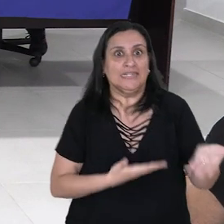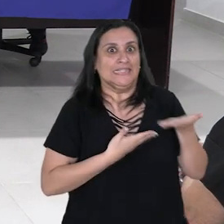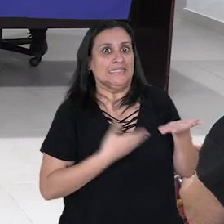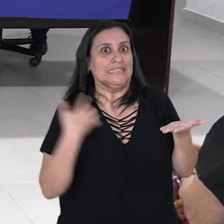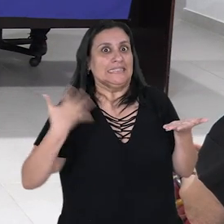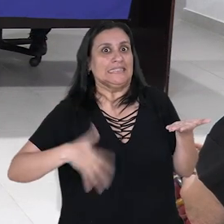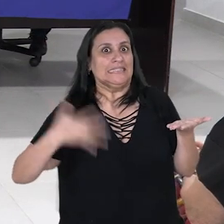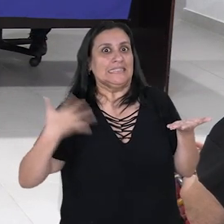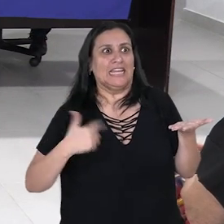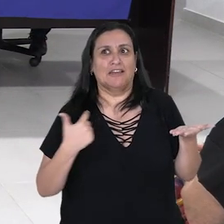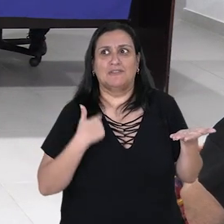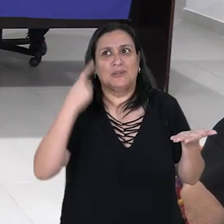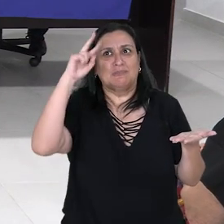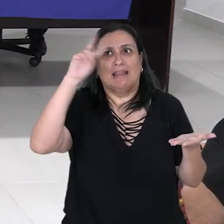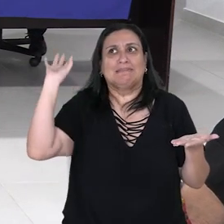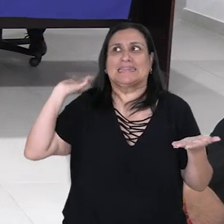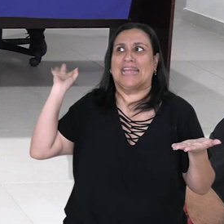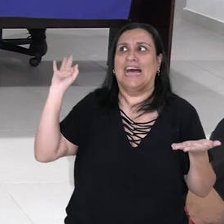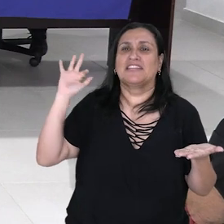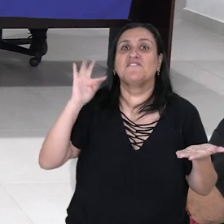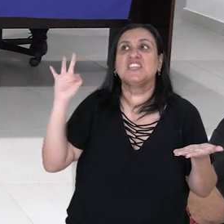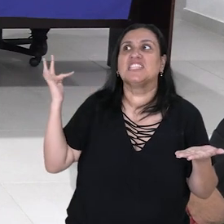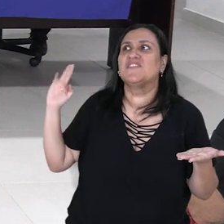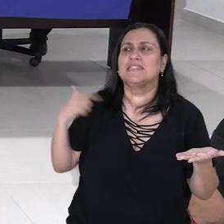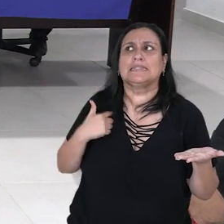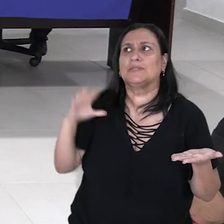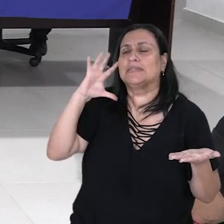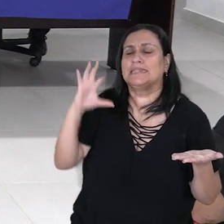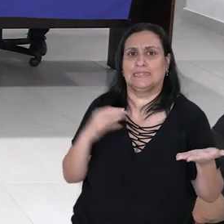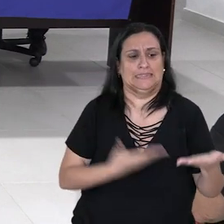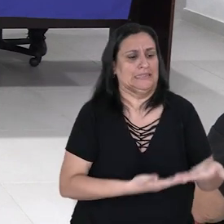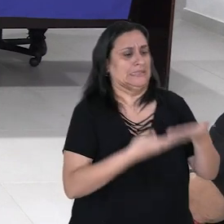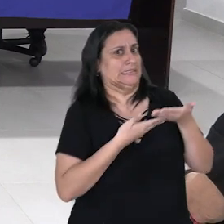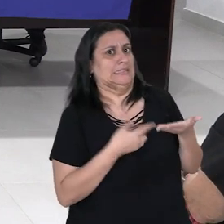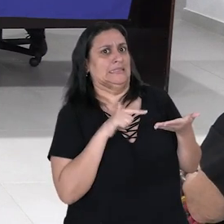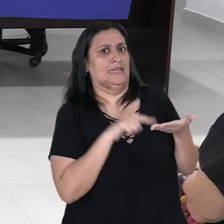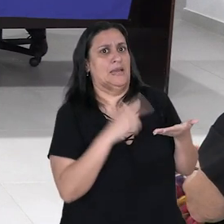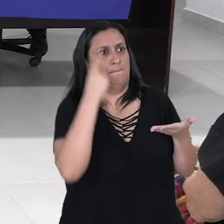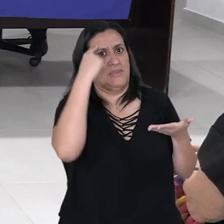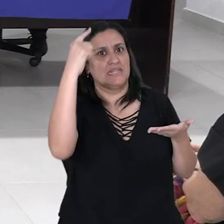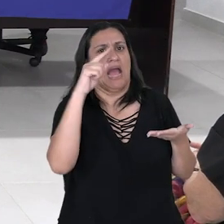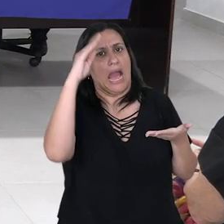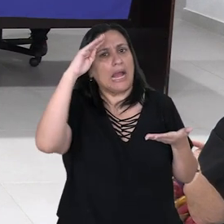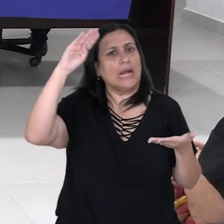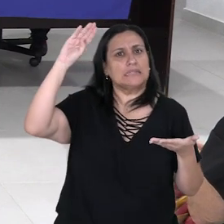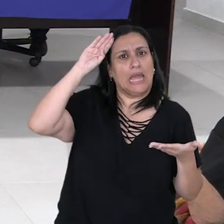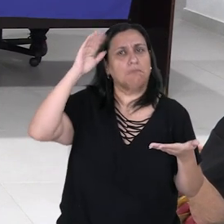Eu não lembro a última vez que eu li nada de física. Aí eu achei que era um material acadêmico.